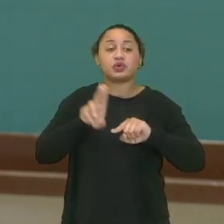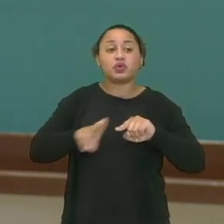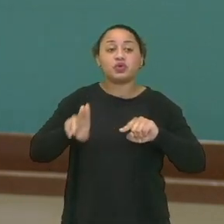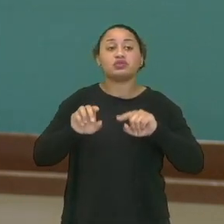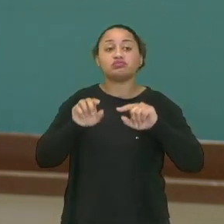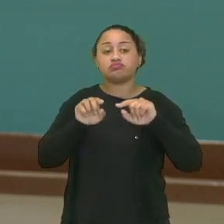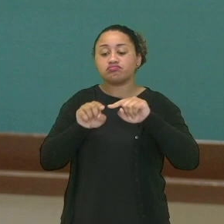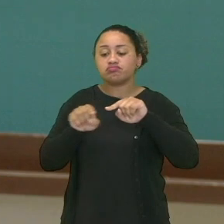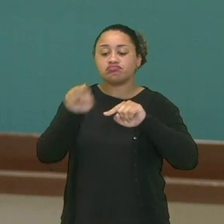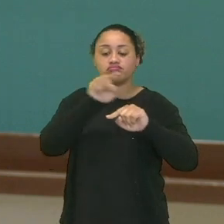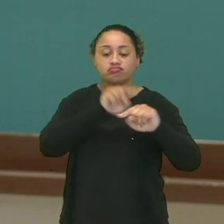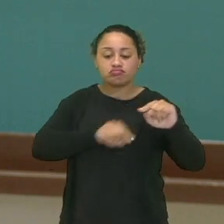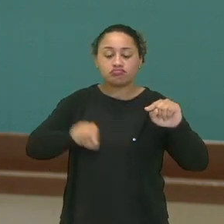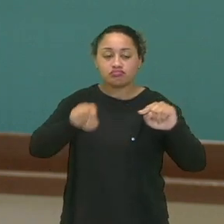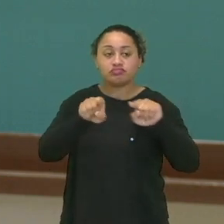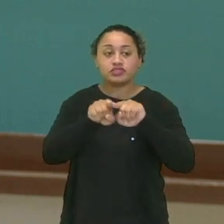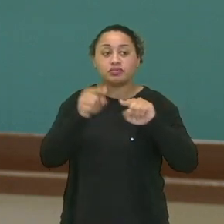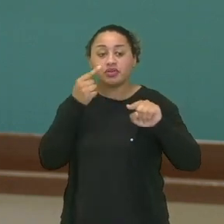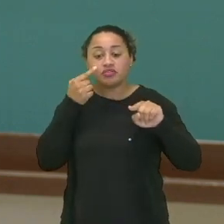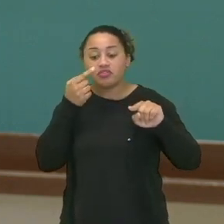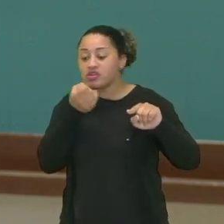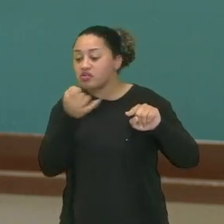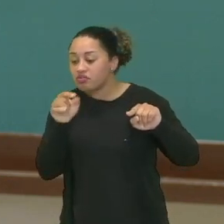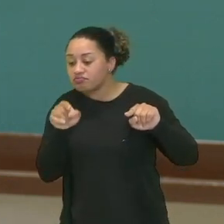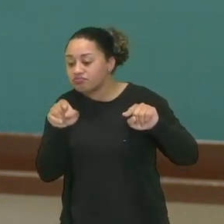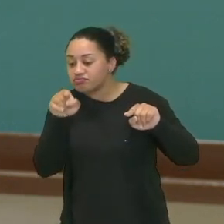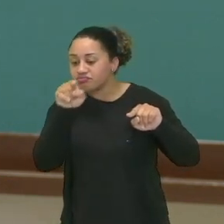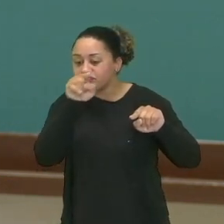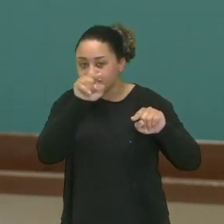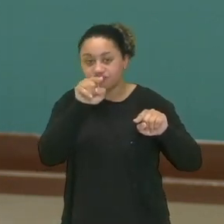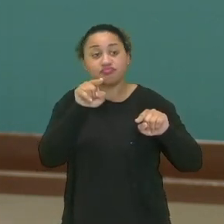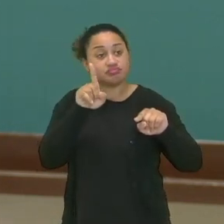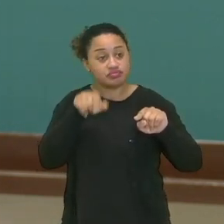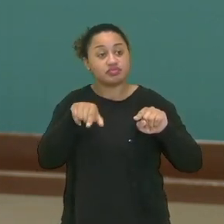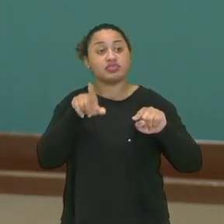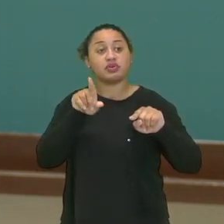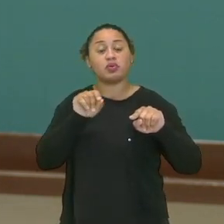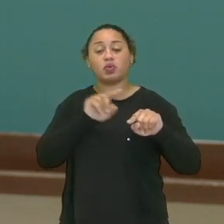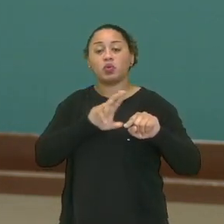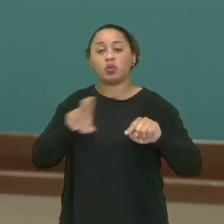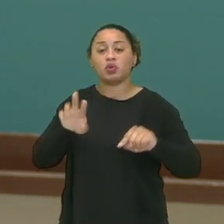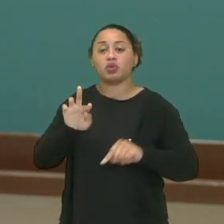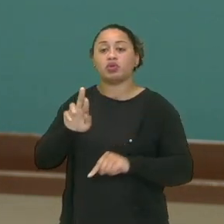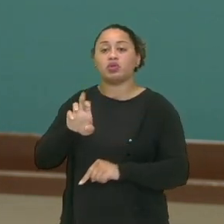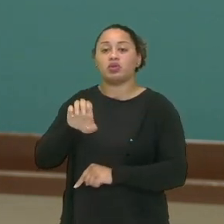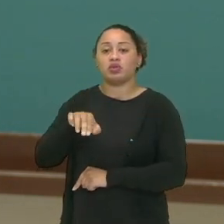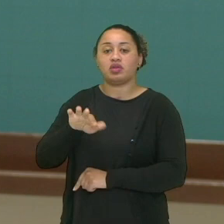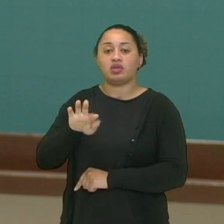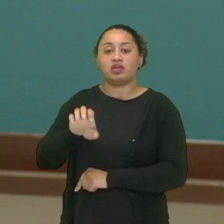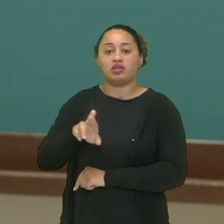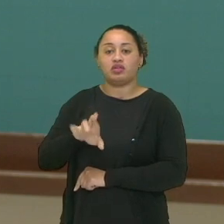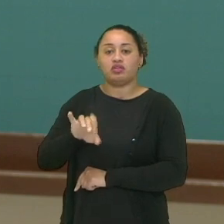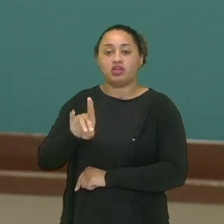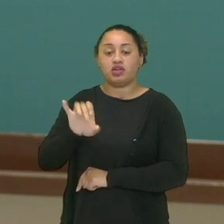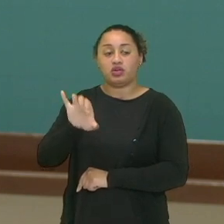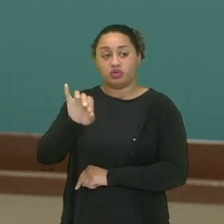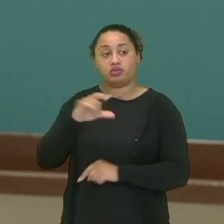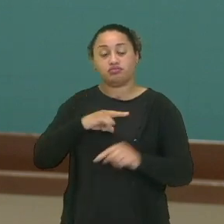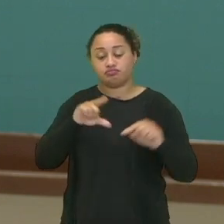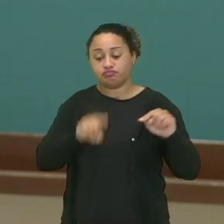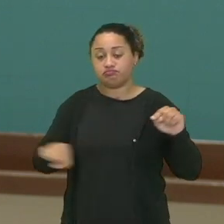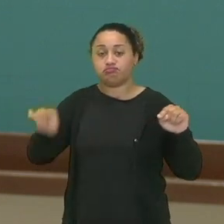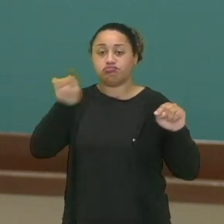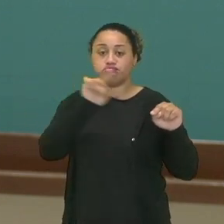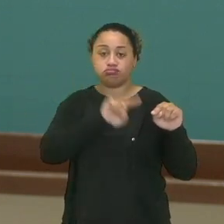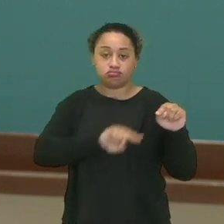para traçar e medir os ângulos, para construir e medir os ângulos, tá? Ele é um transferidor de 360